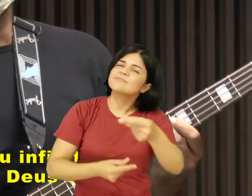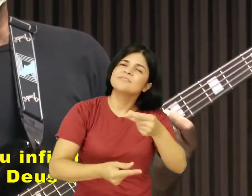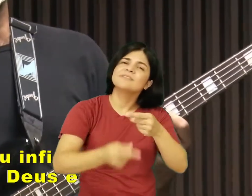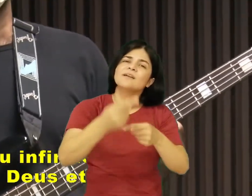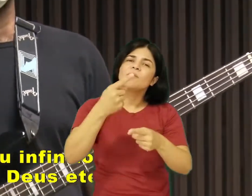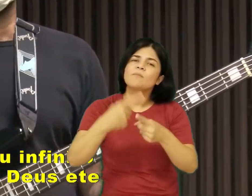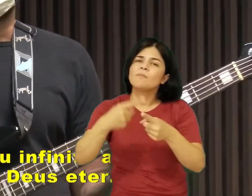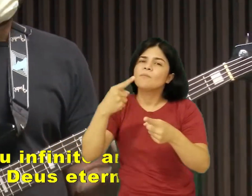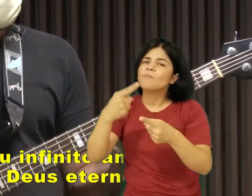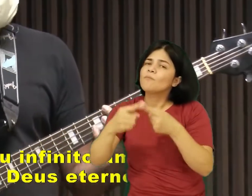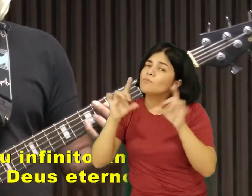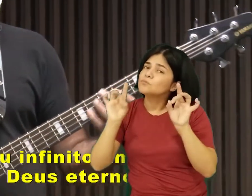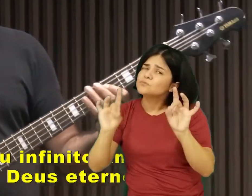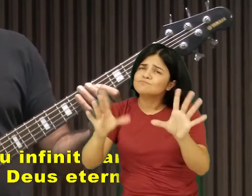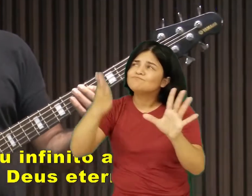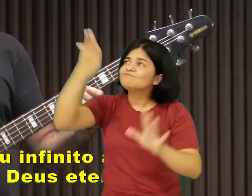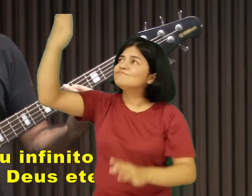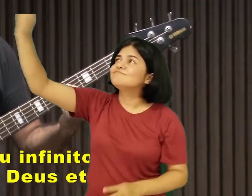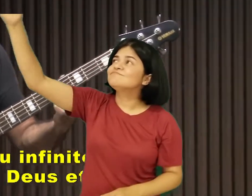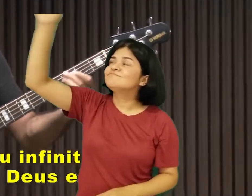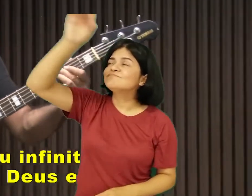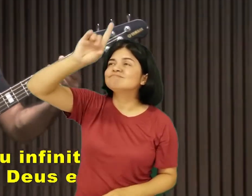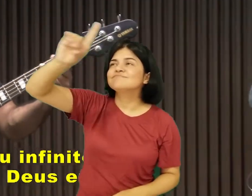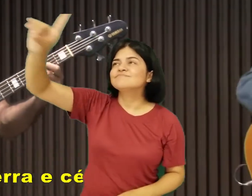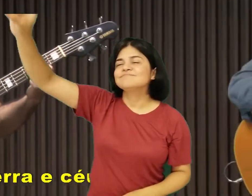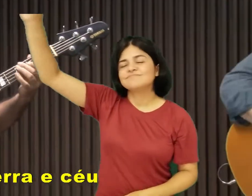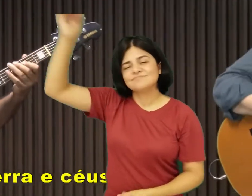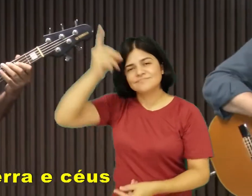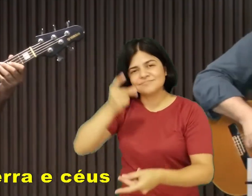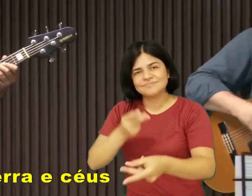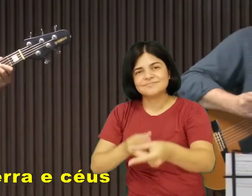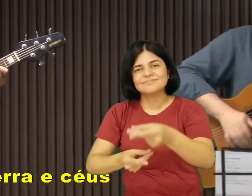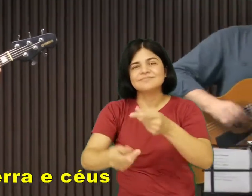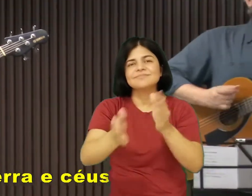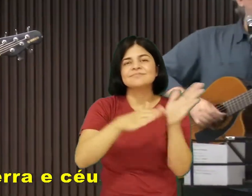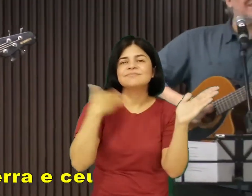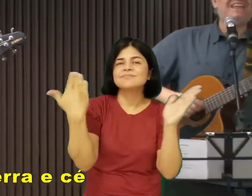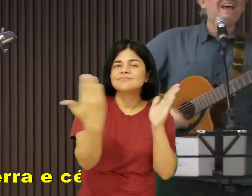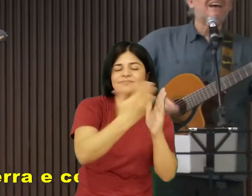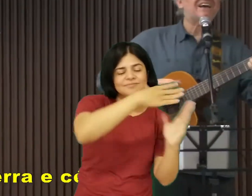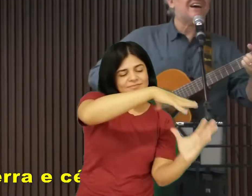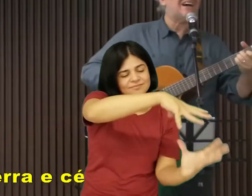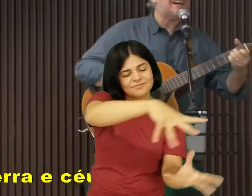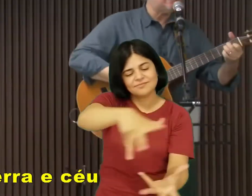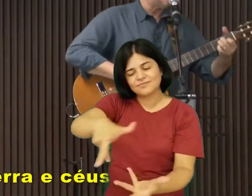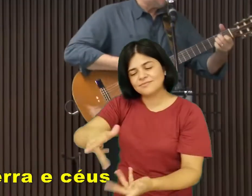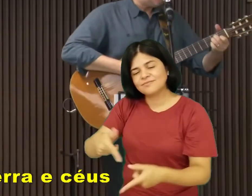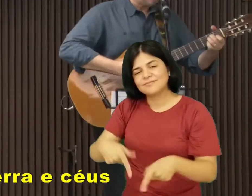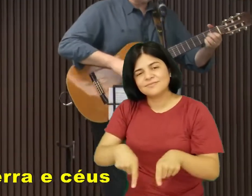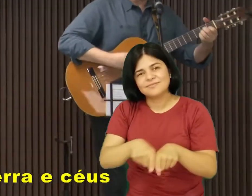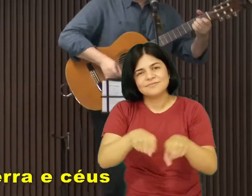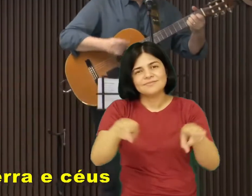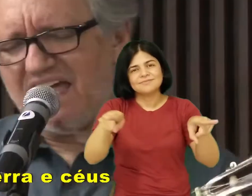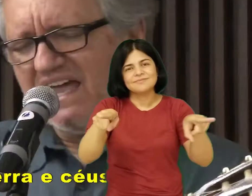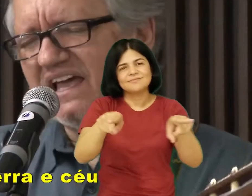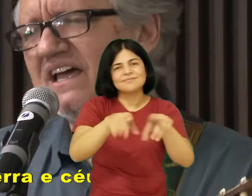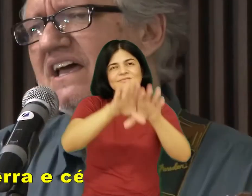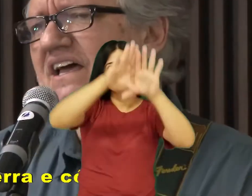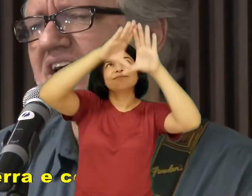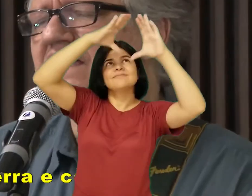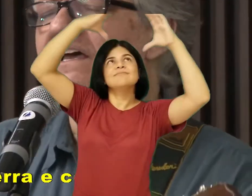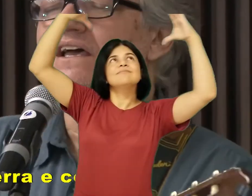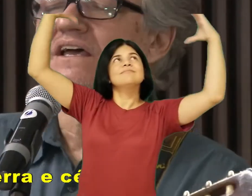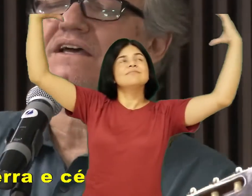pois só tu és o Deus eterno sobre toda a terra e